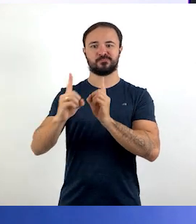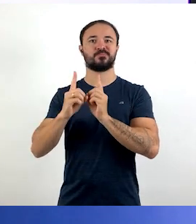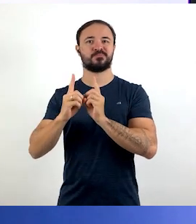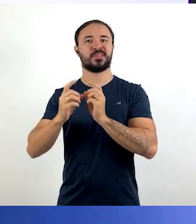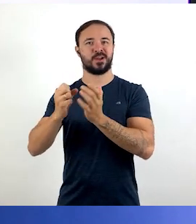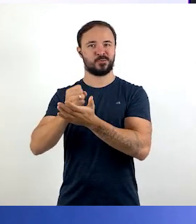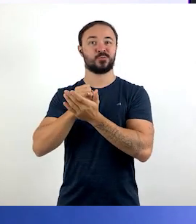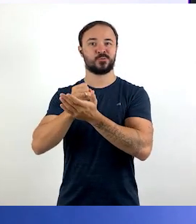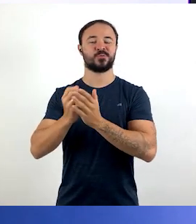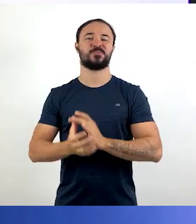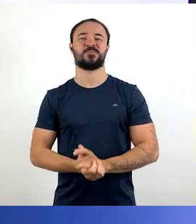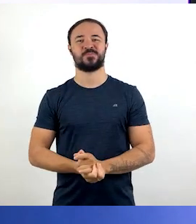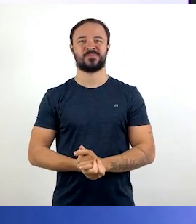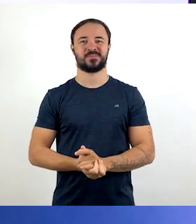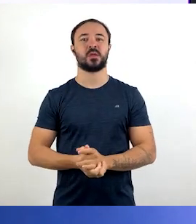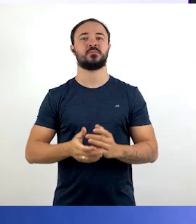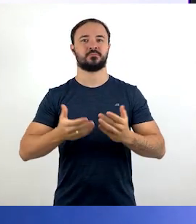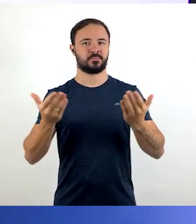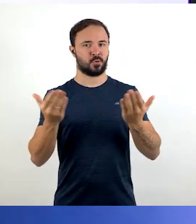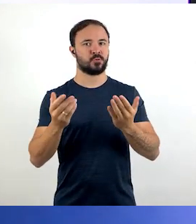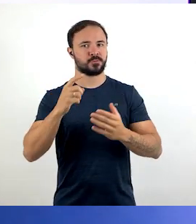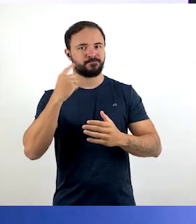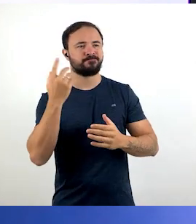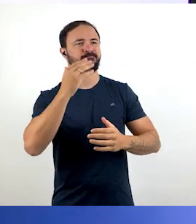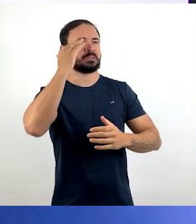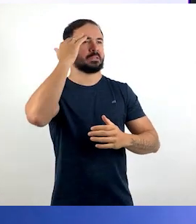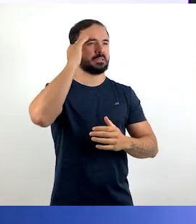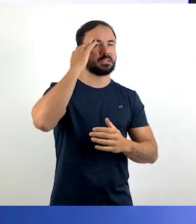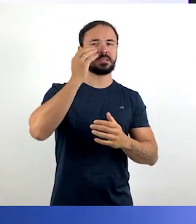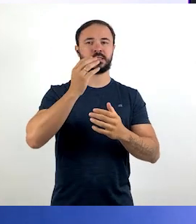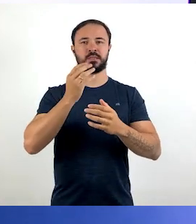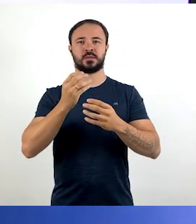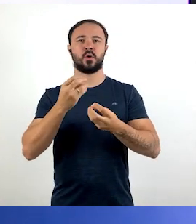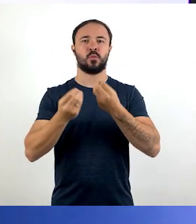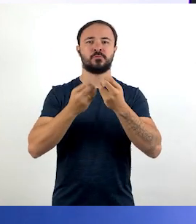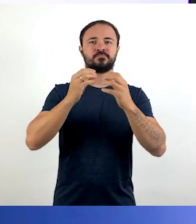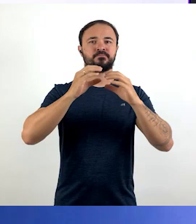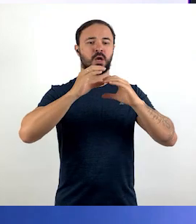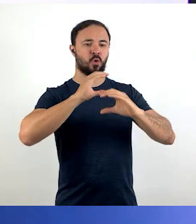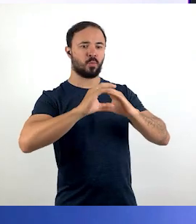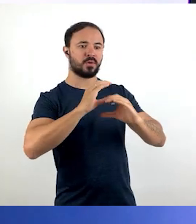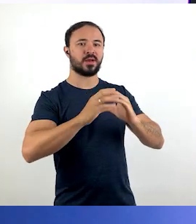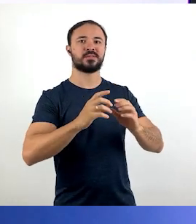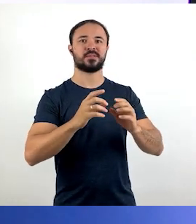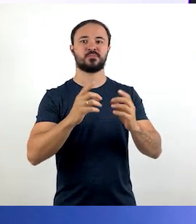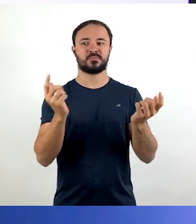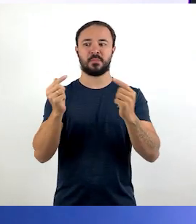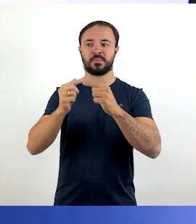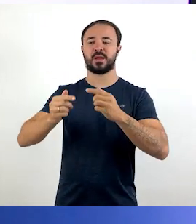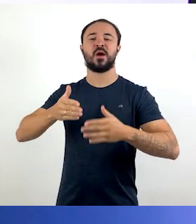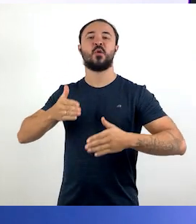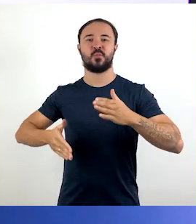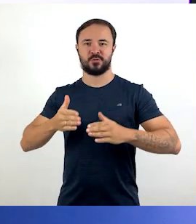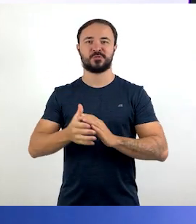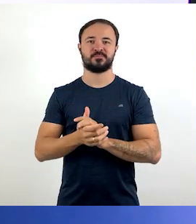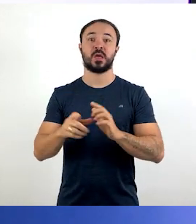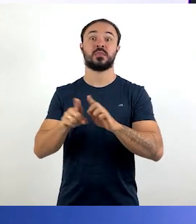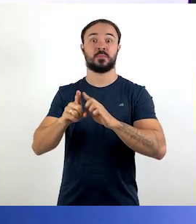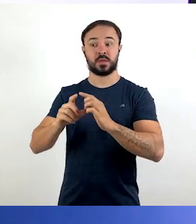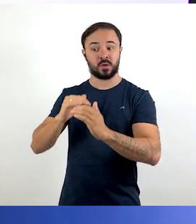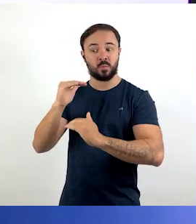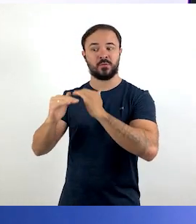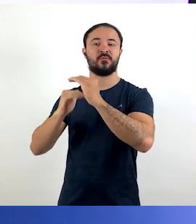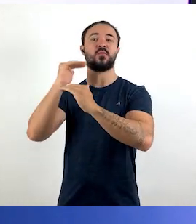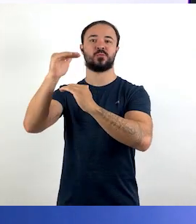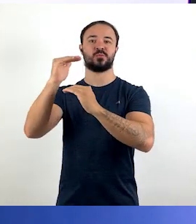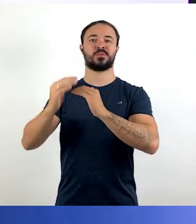comunicação. Então hoje nós vamos compreender os conceitos de robótica envolvendo a comunicação e como que isso foi evoluindo ao longo do